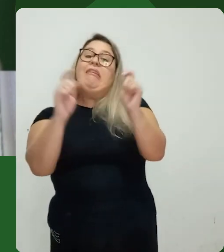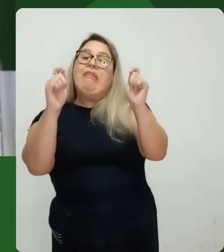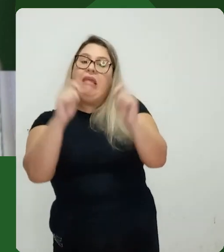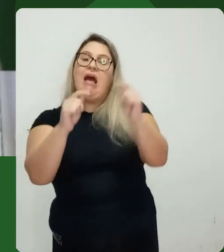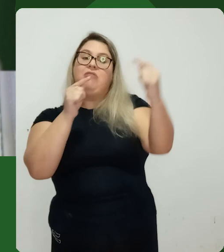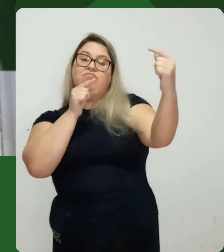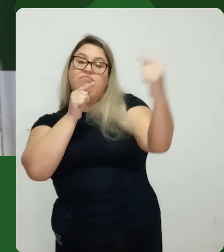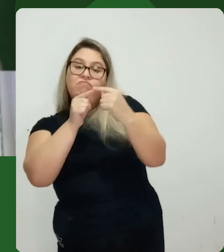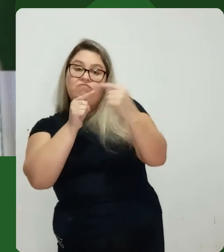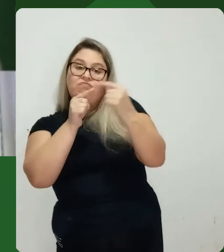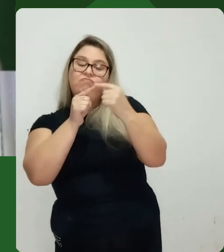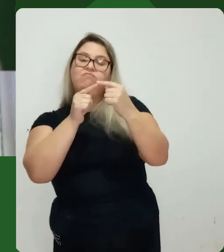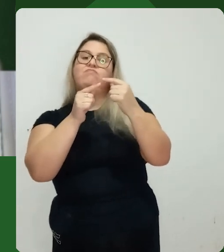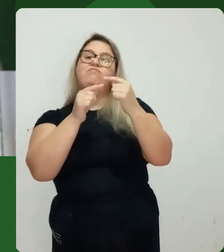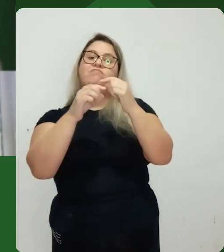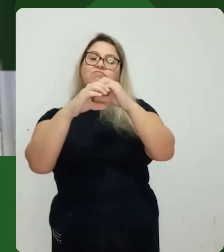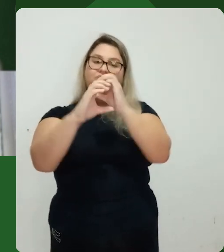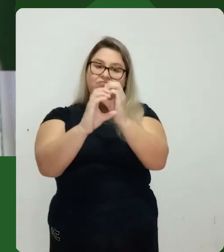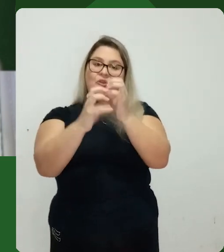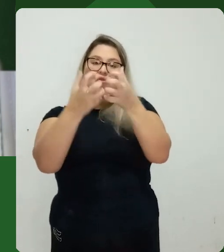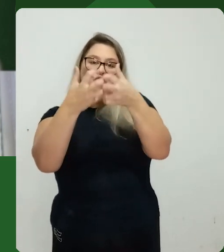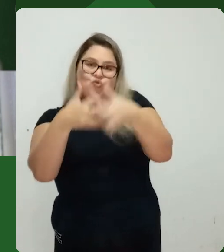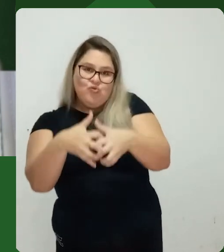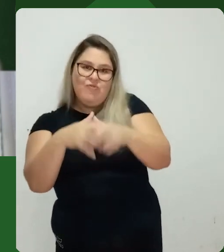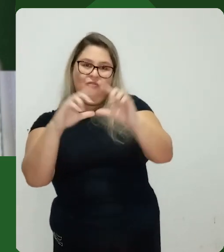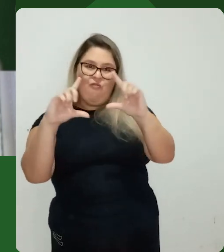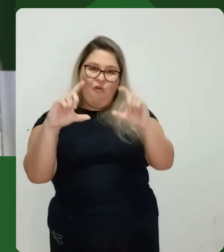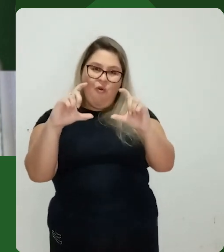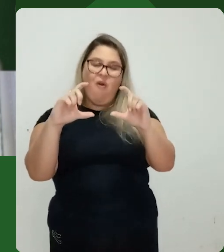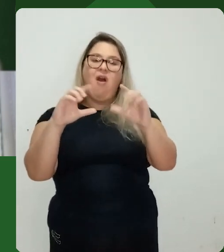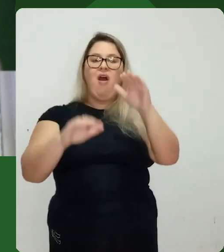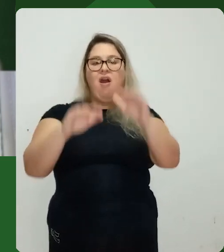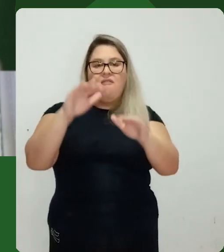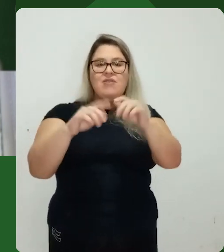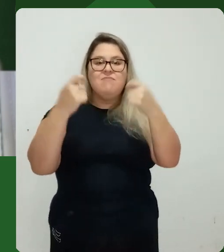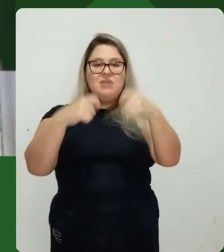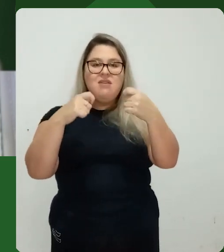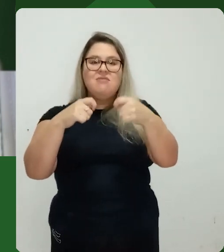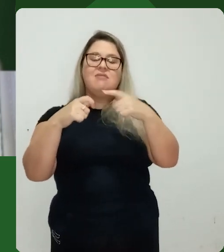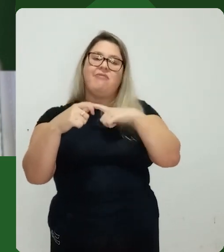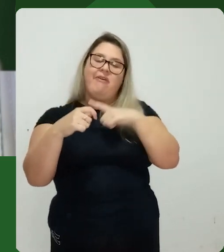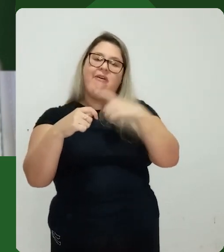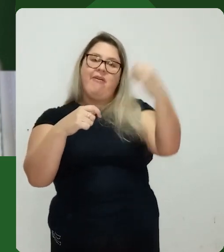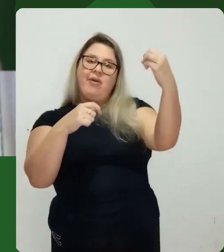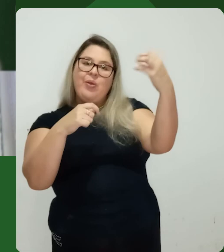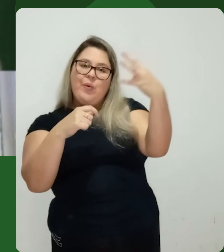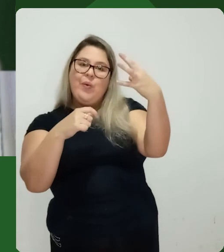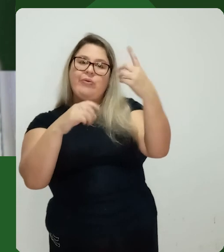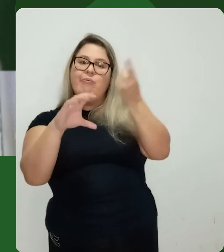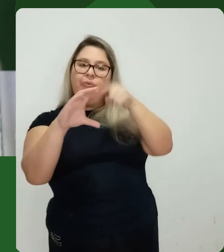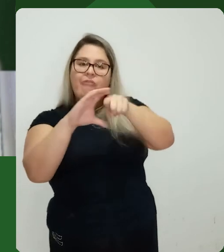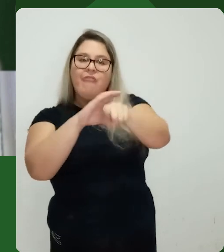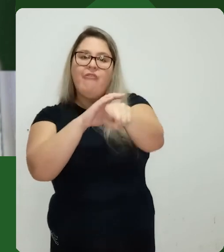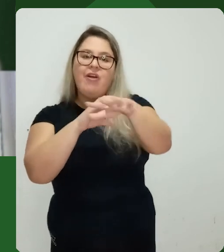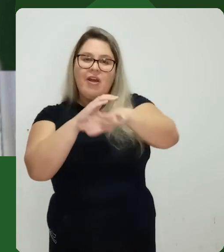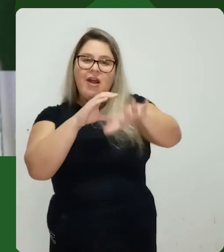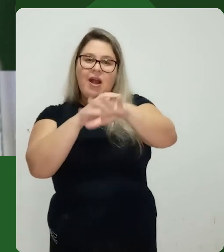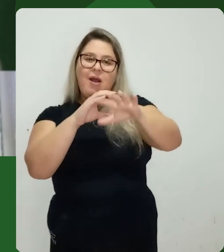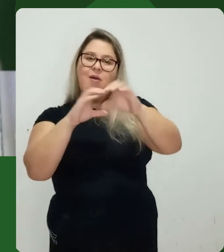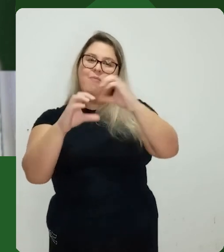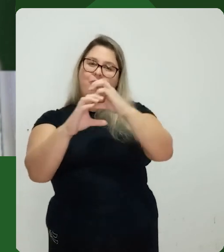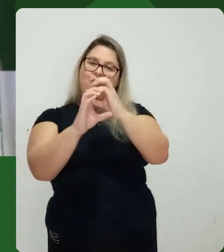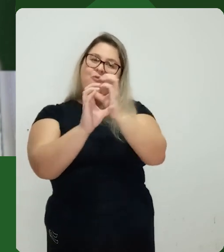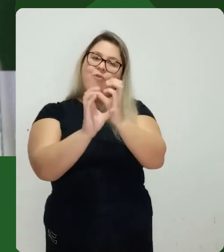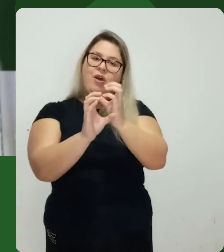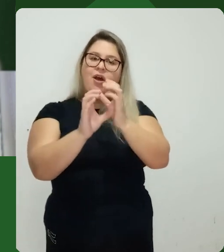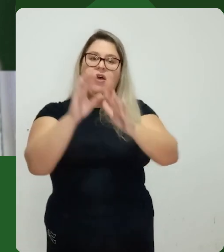dá, tá? E o mais aberto que eu estou falando não significa necessariamente que é o mais aberto que a câmera abre, mas é o mais aberto que a lente ali consegue